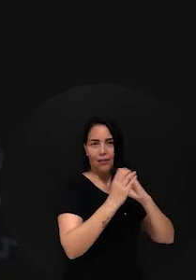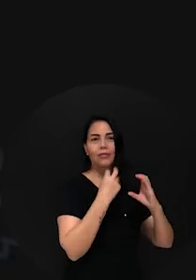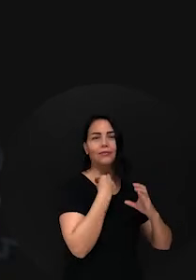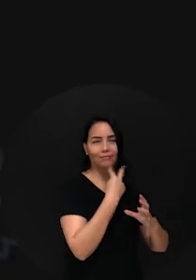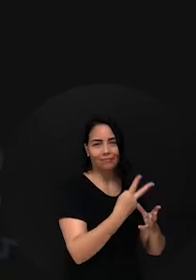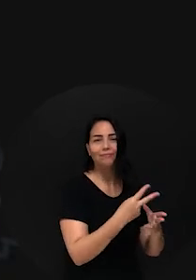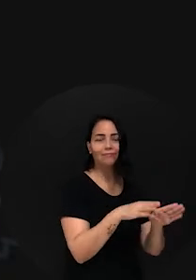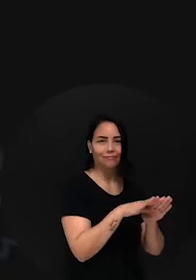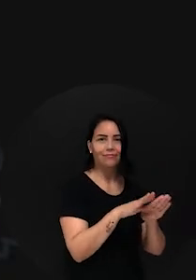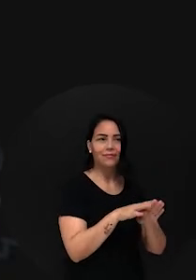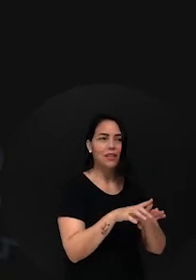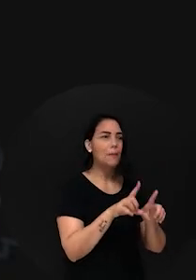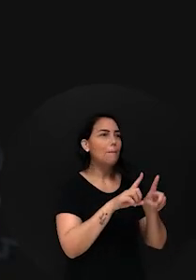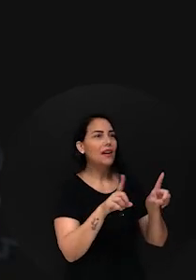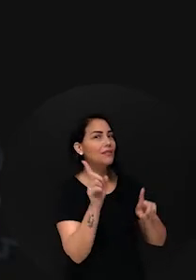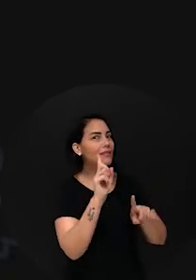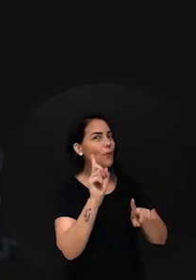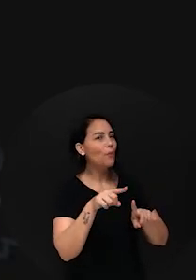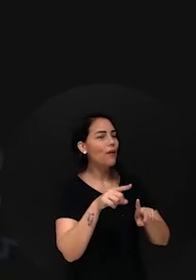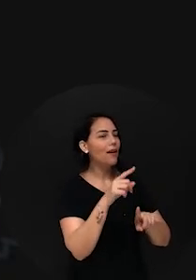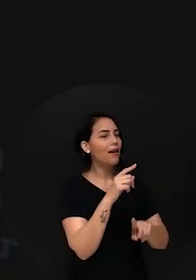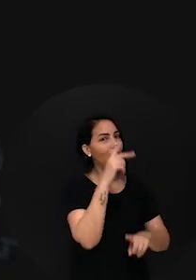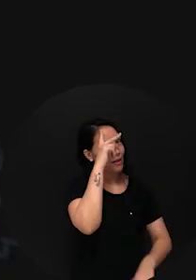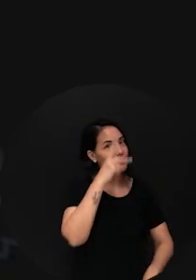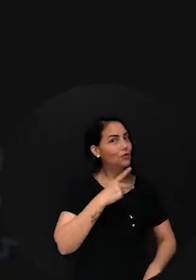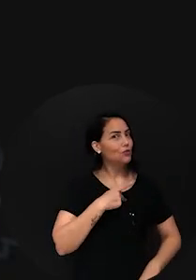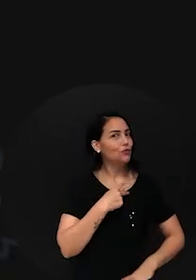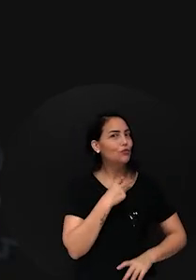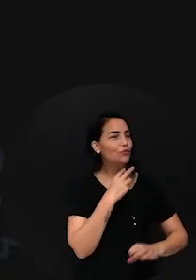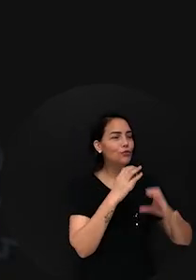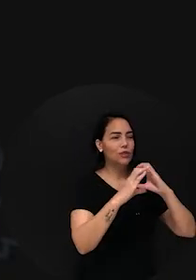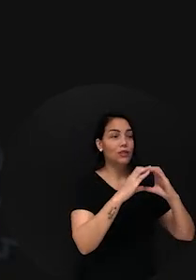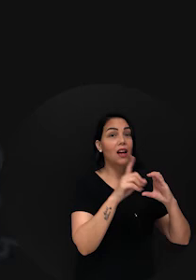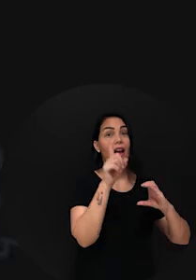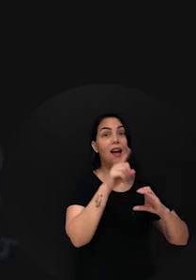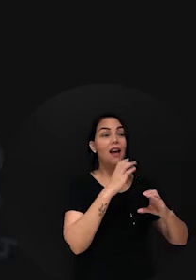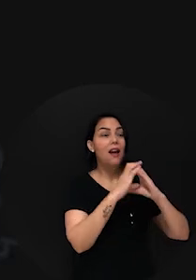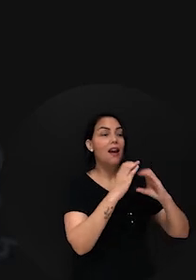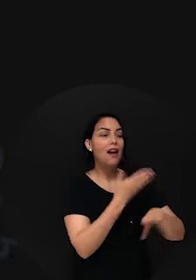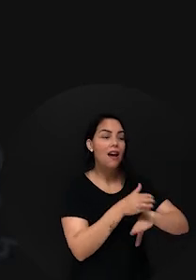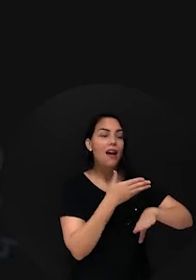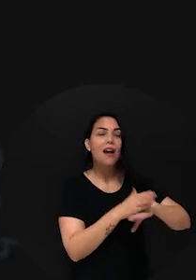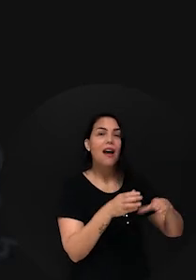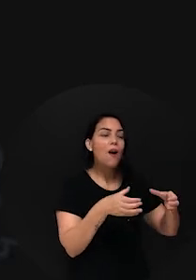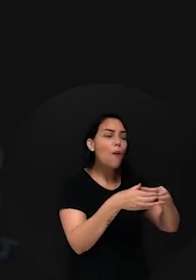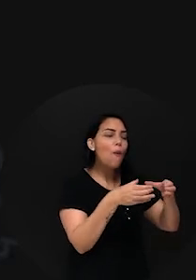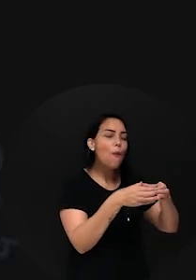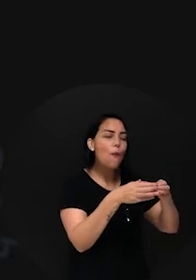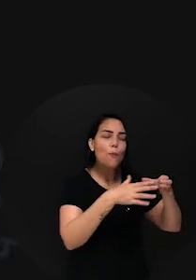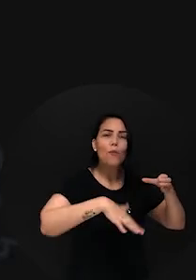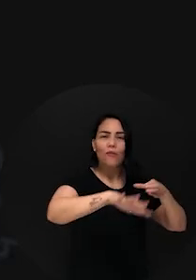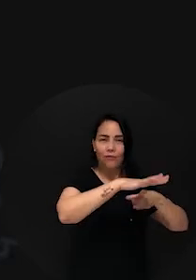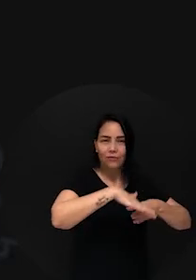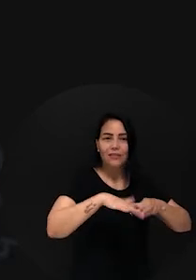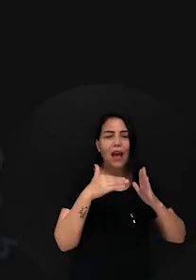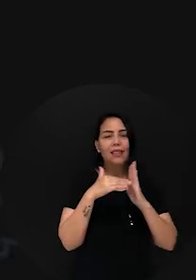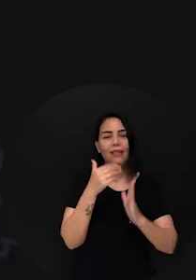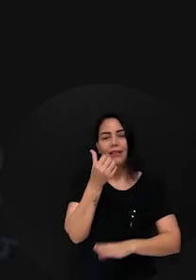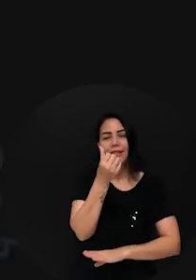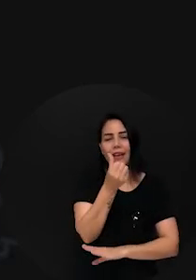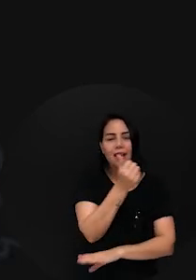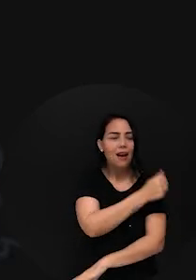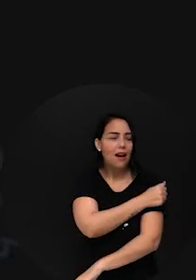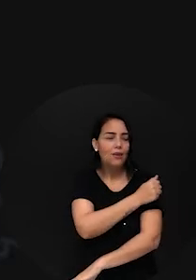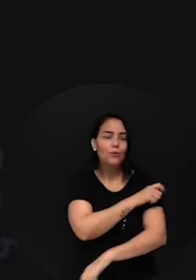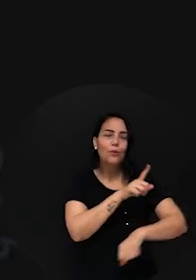canto individual, porque as aulas de musicalização são aulas coletivas, de até 6 alunos por horário.